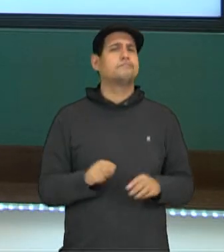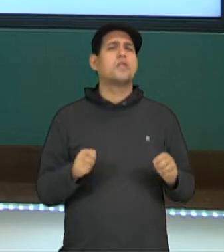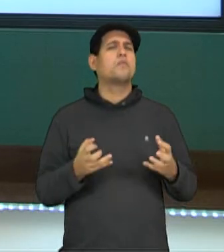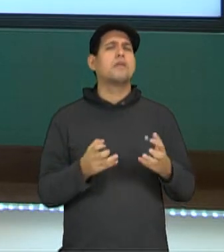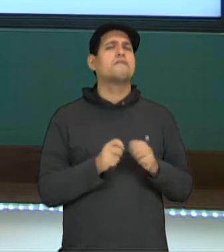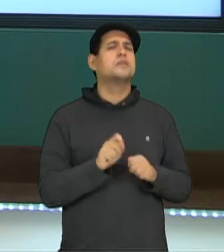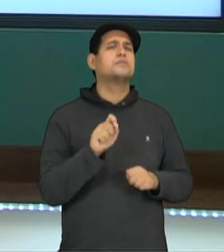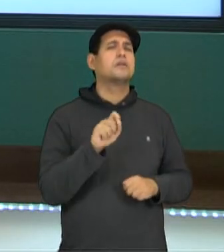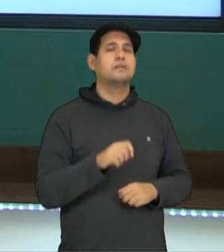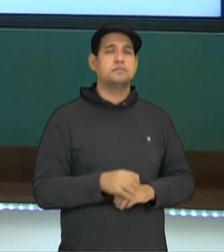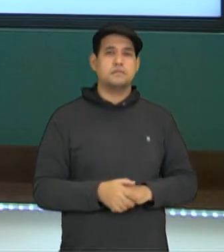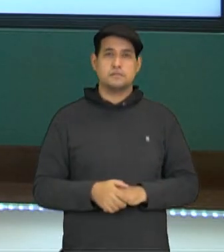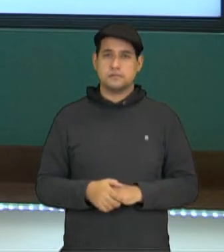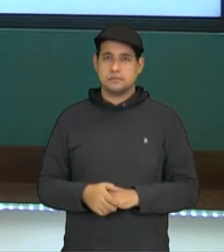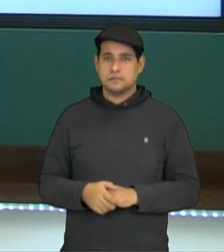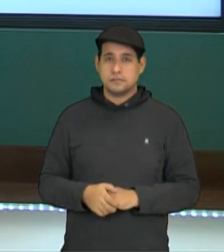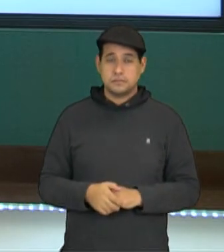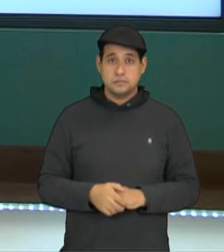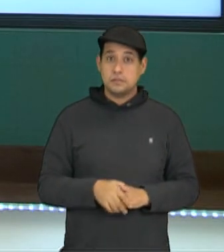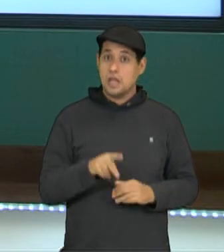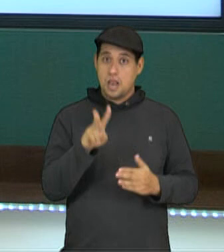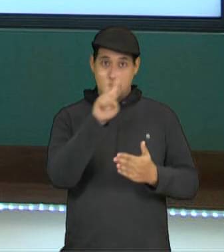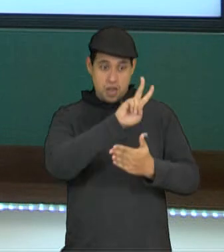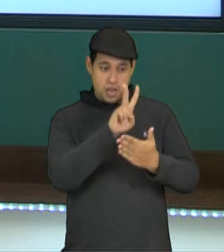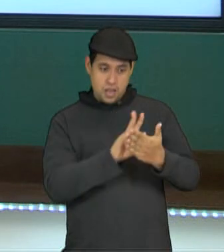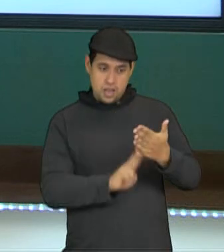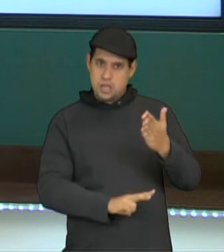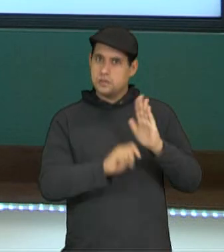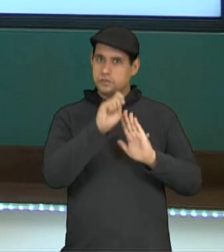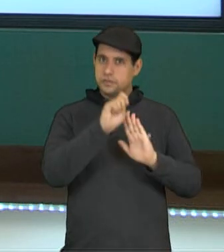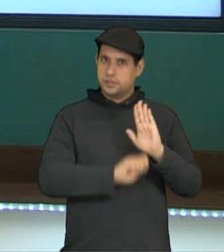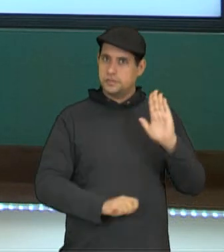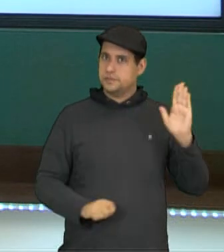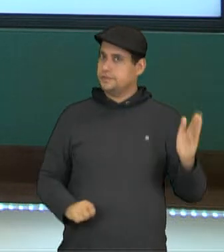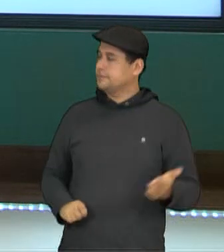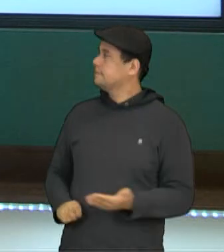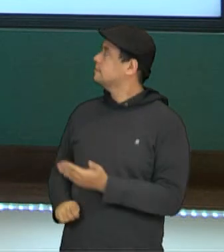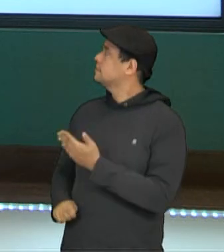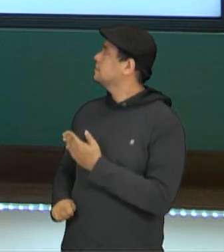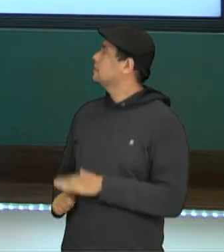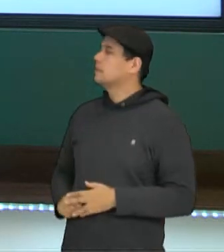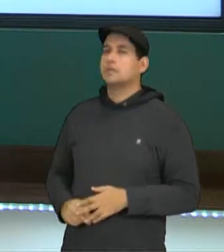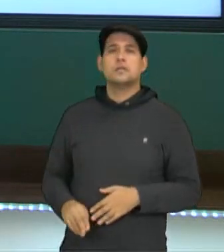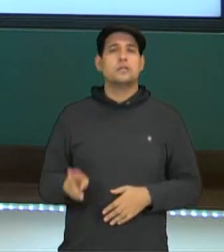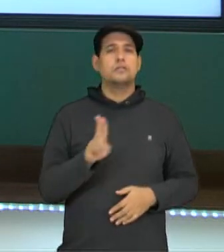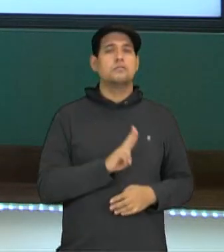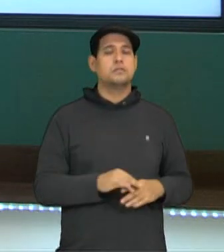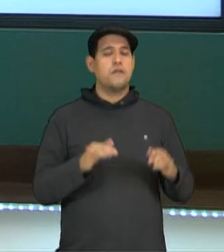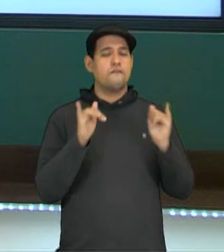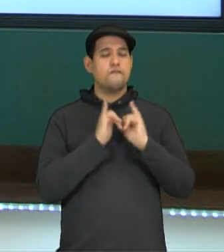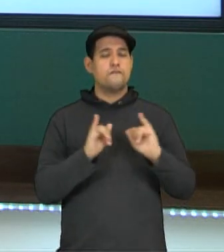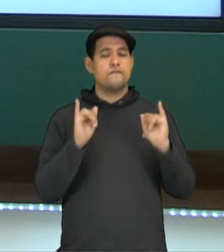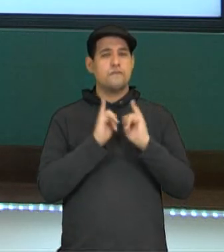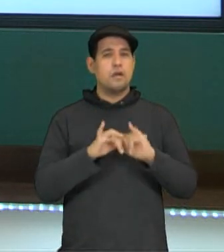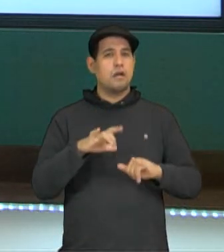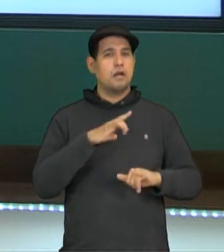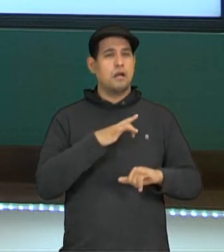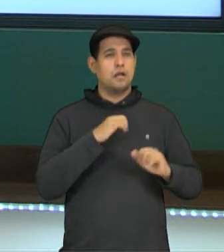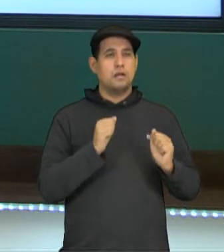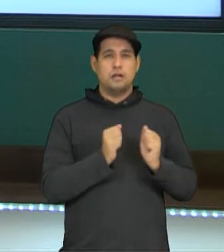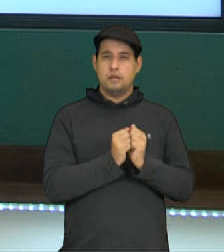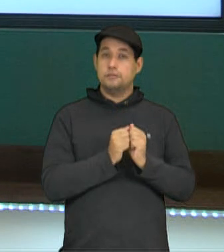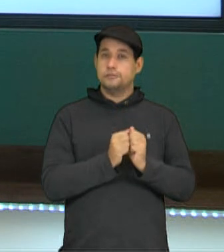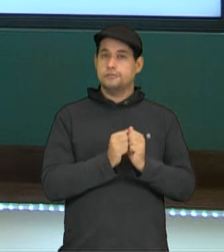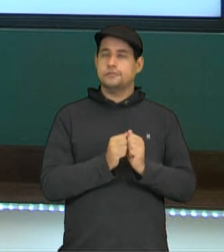vocês façam? Eu quero que vocês releiam o texto que está aqui e que aí vocês peguem essas informações que estão aqui dentro desse